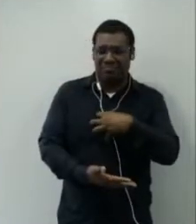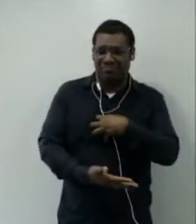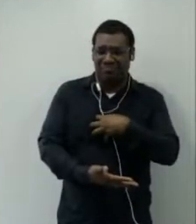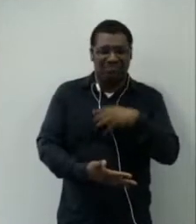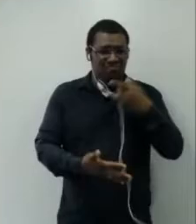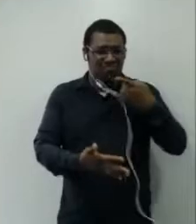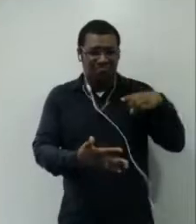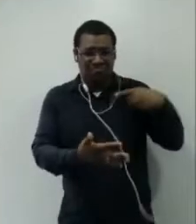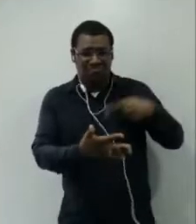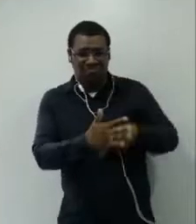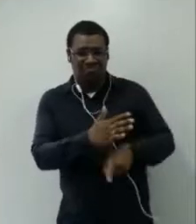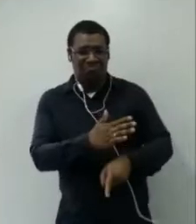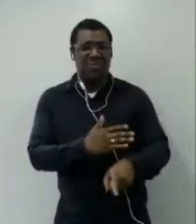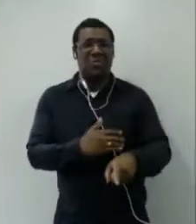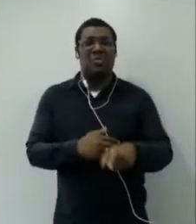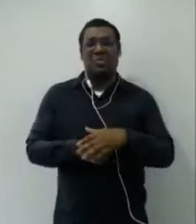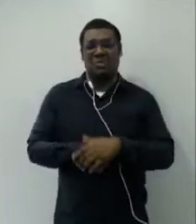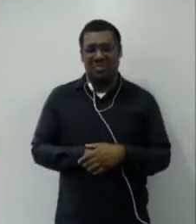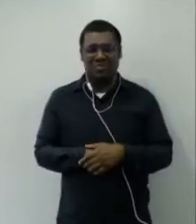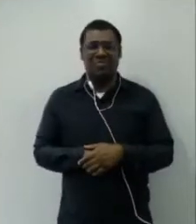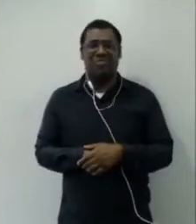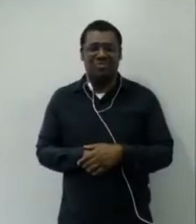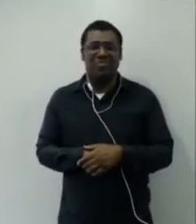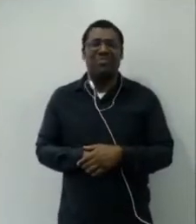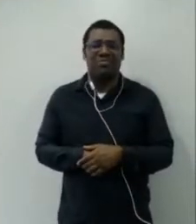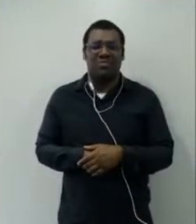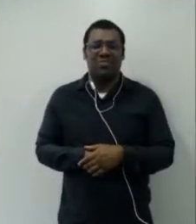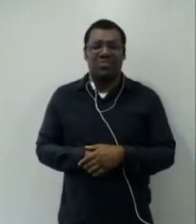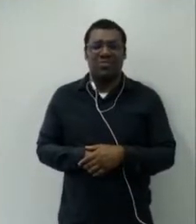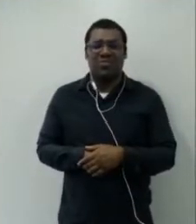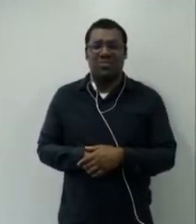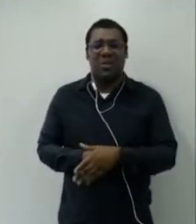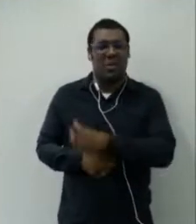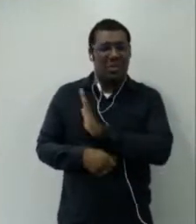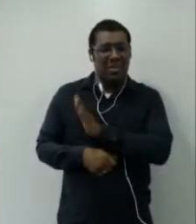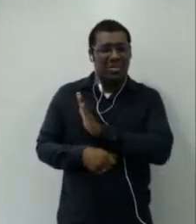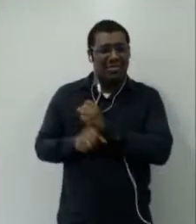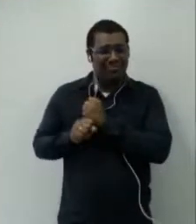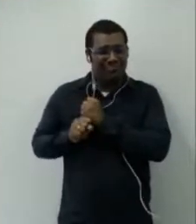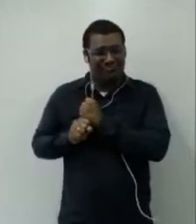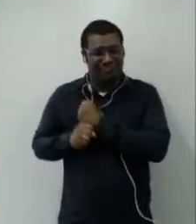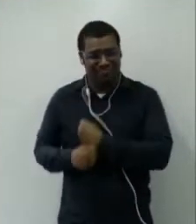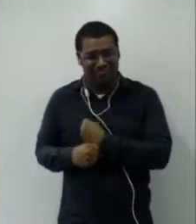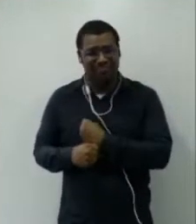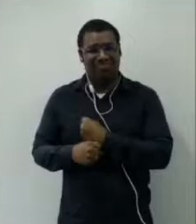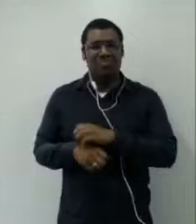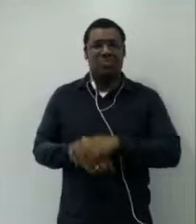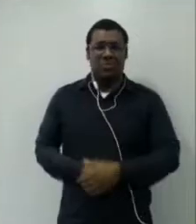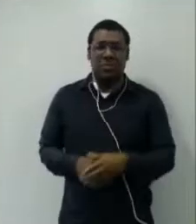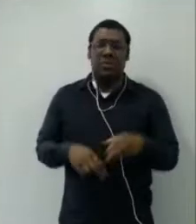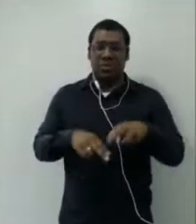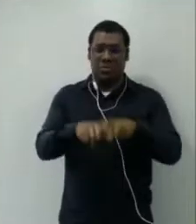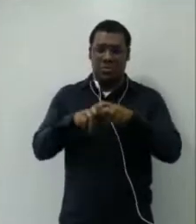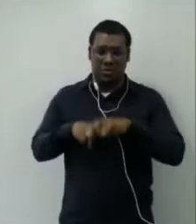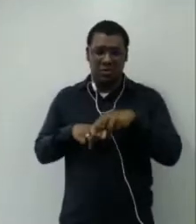perpassam o nosso coração. Assim, presidente,